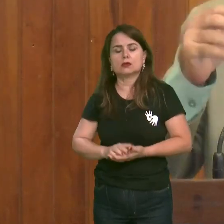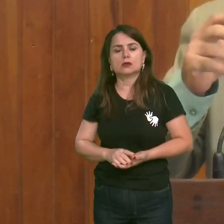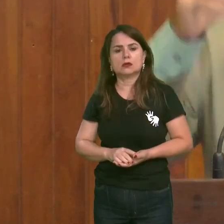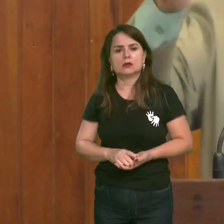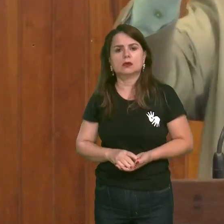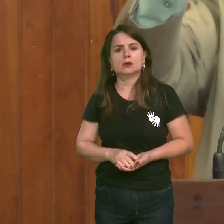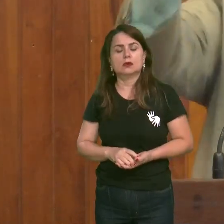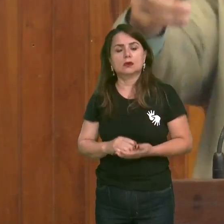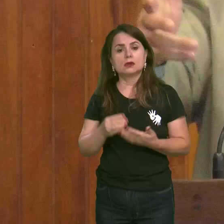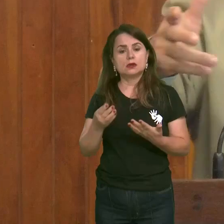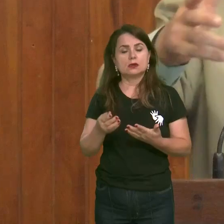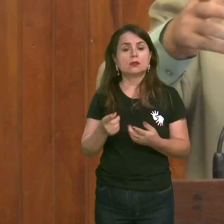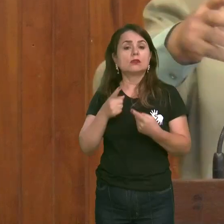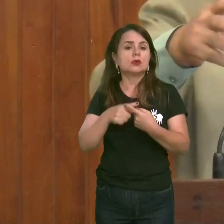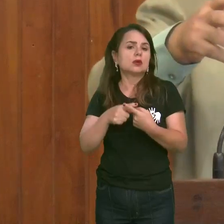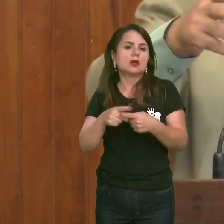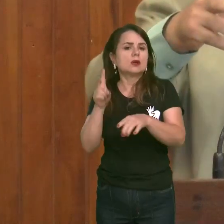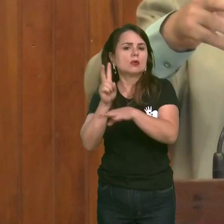incompetência